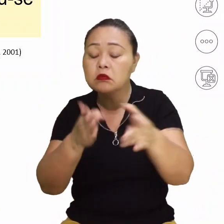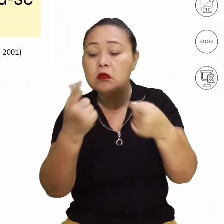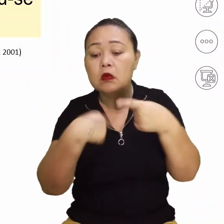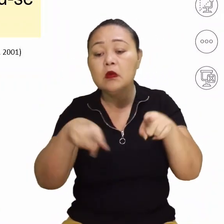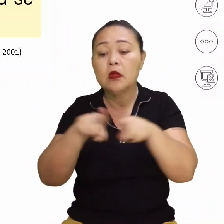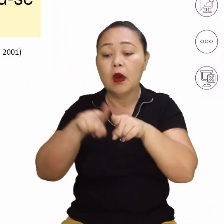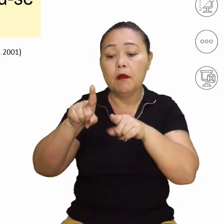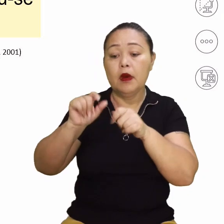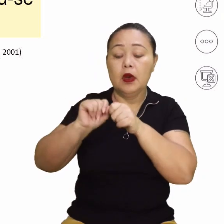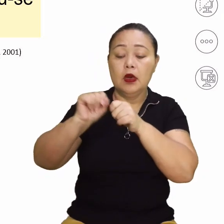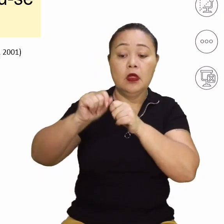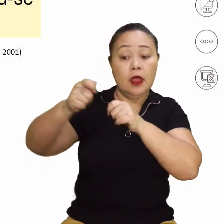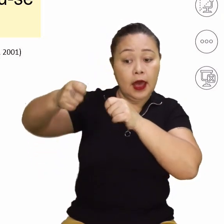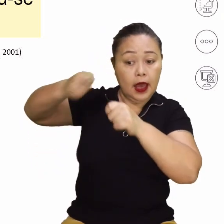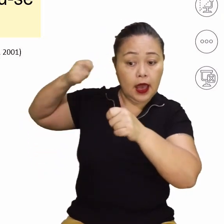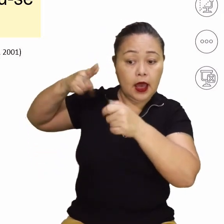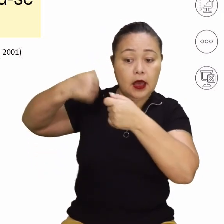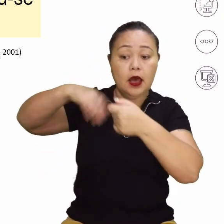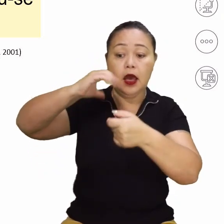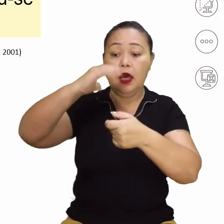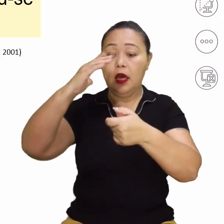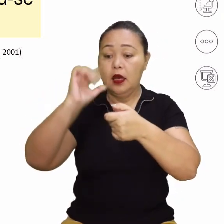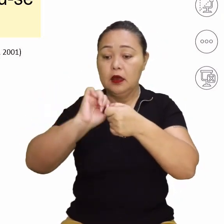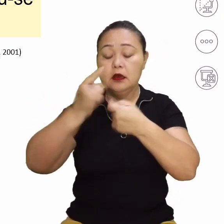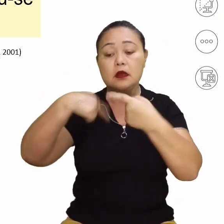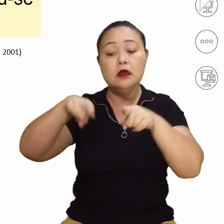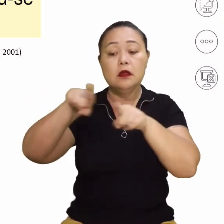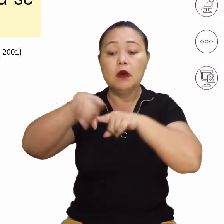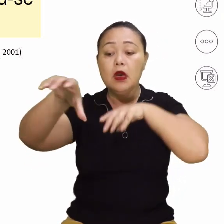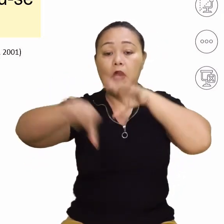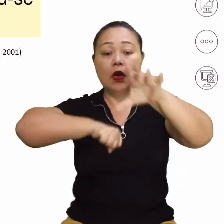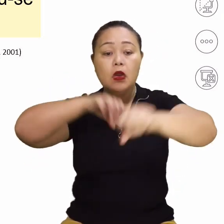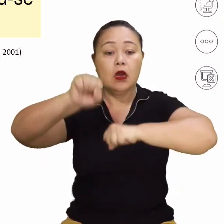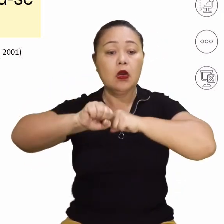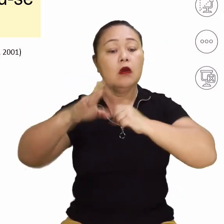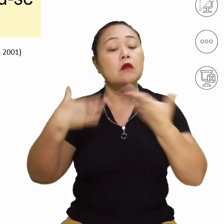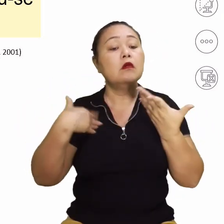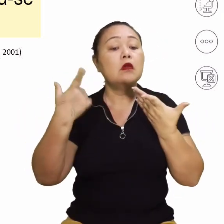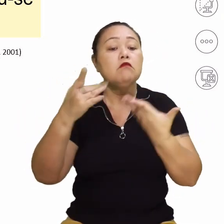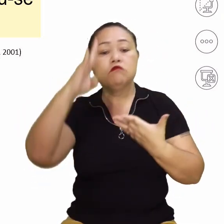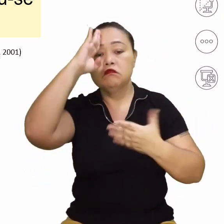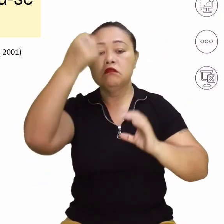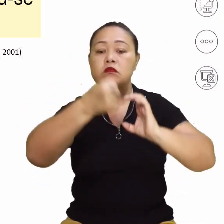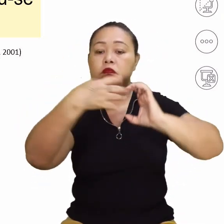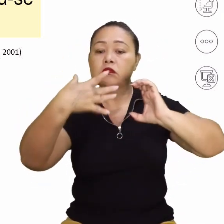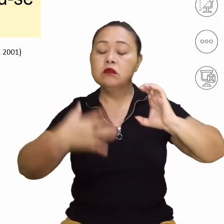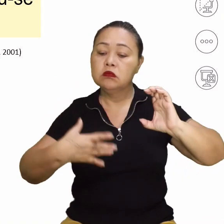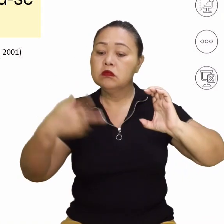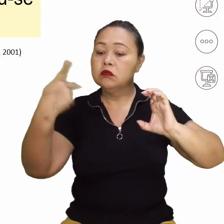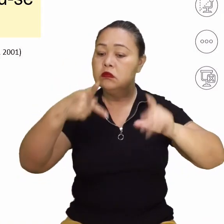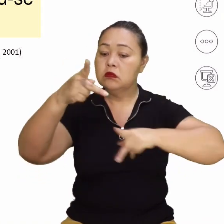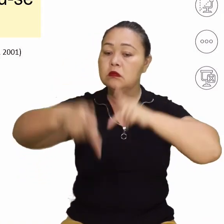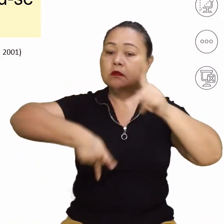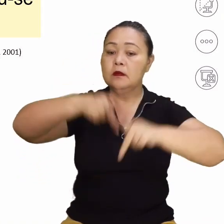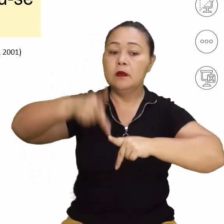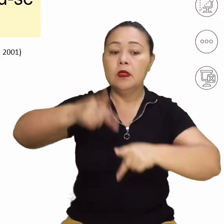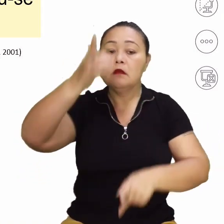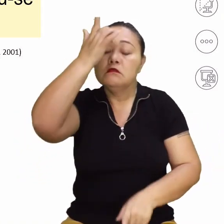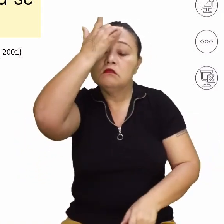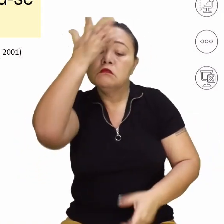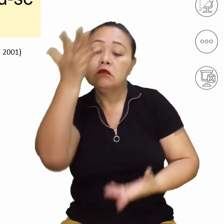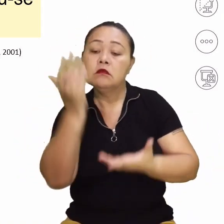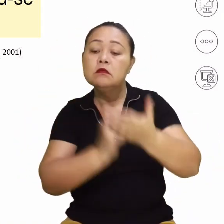uma das principais características desse povo Além da questão ecológica são a facilidade EA necessidade